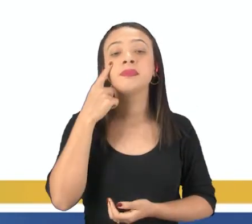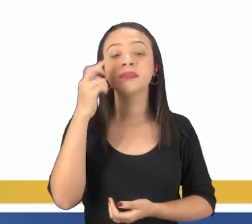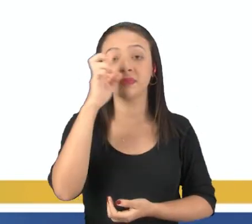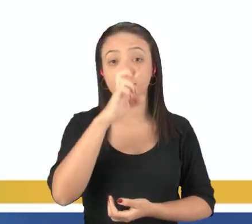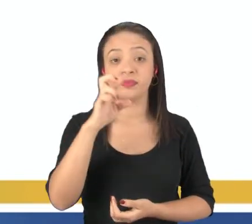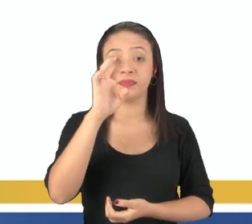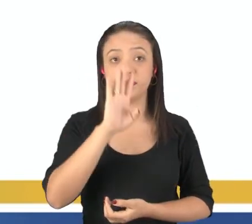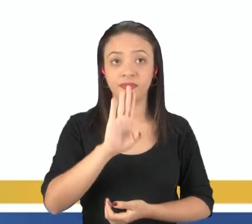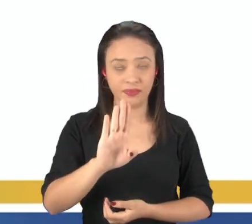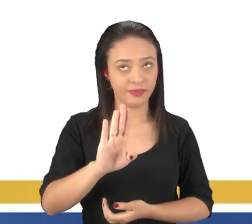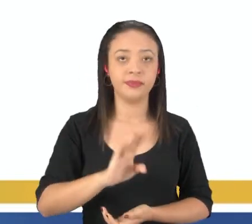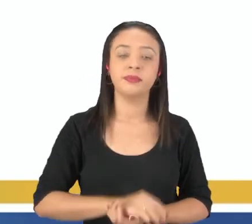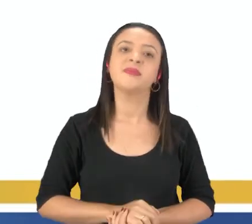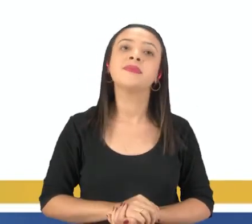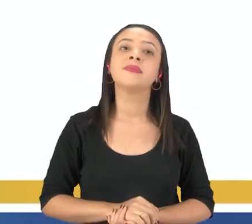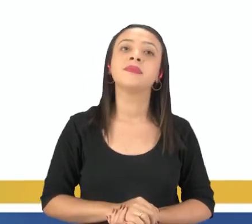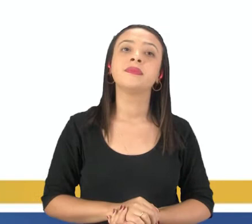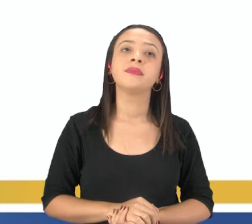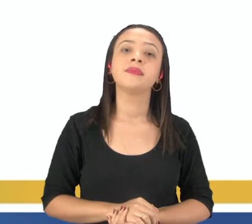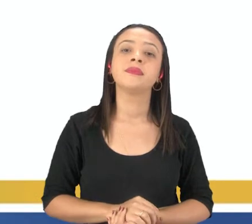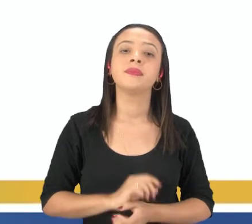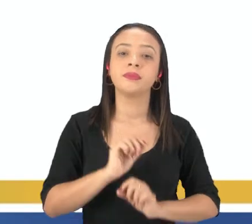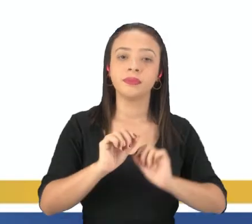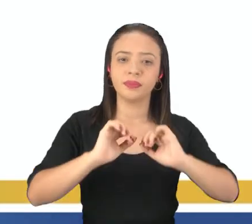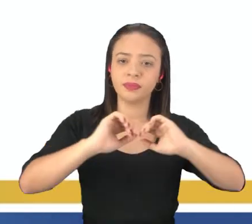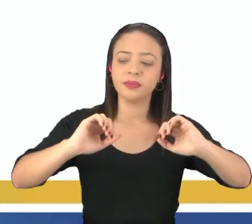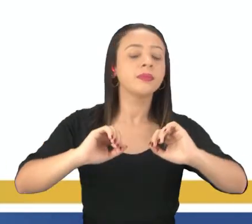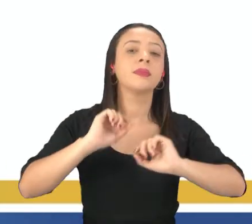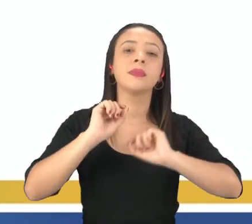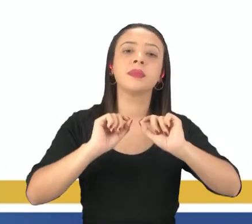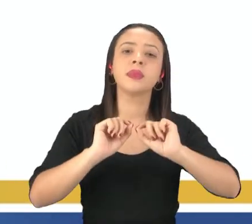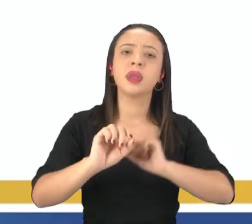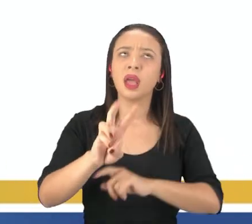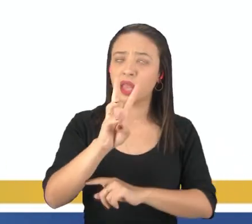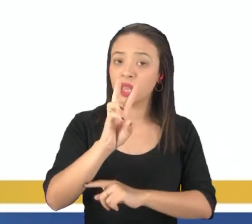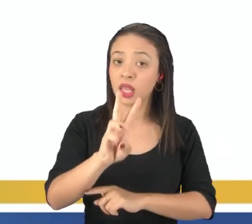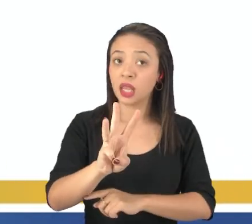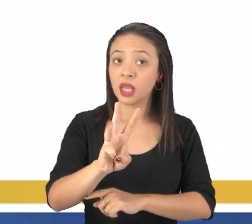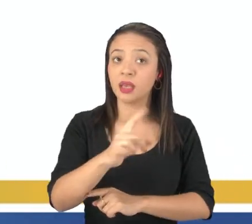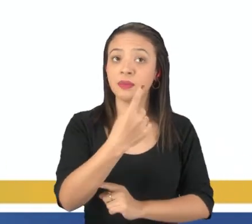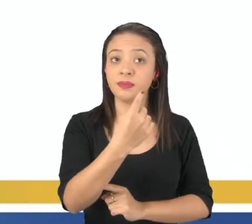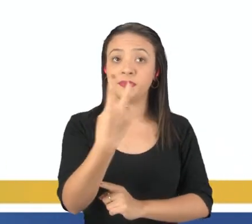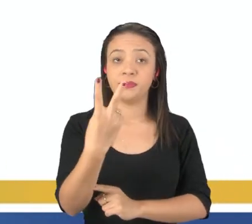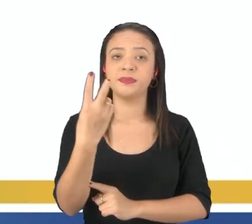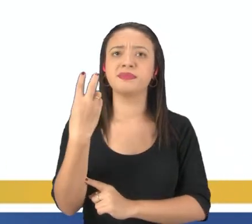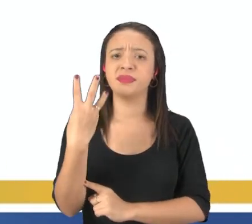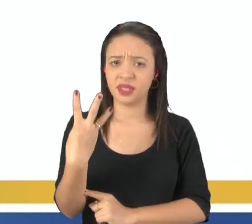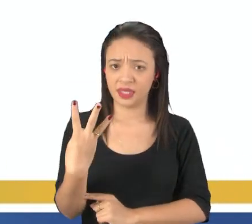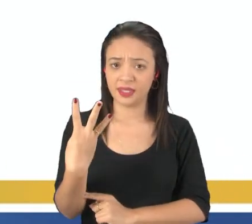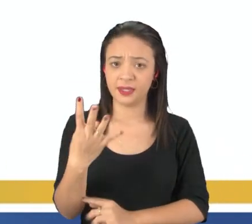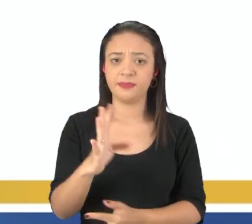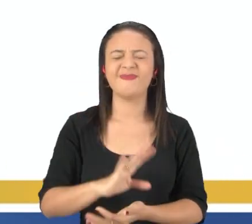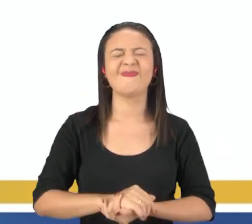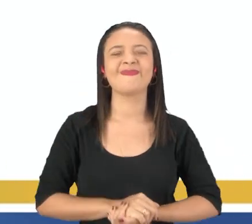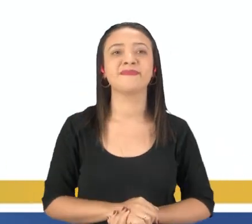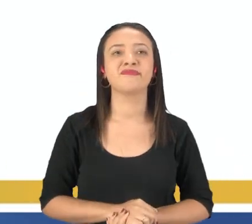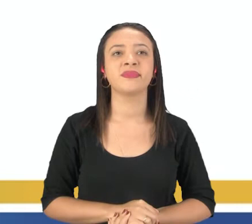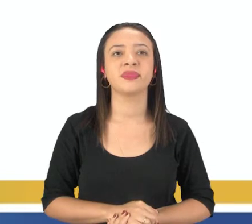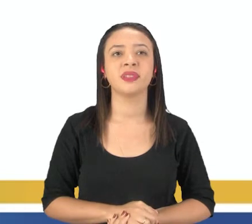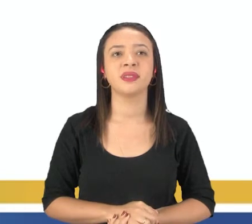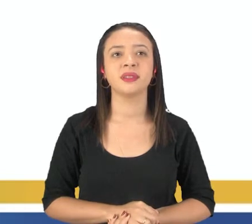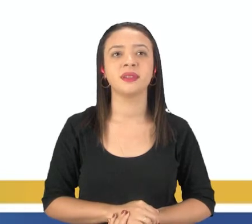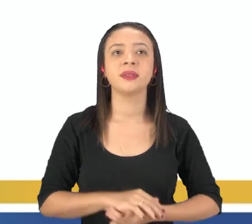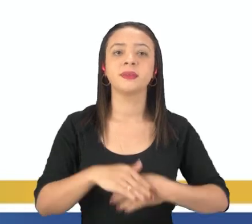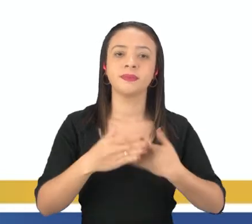Observe aqui que foi dividido em na letra B em três partes ela tem uma parte duas partes três